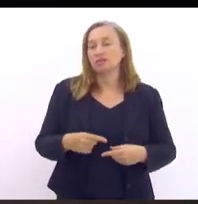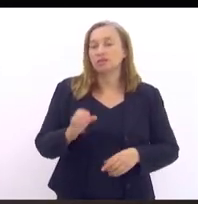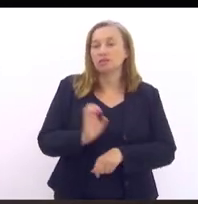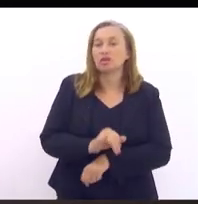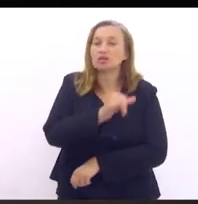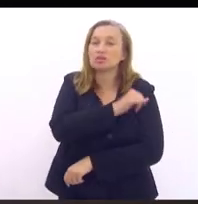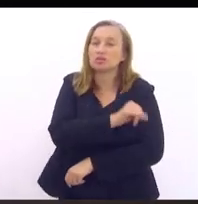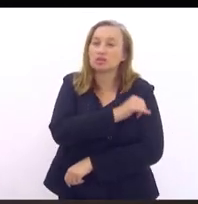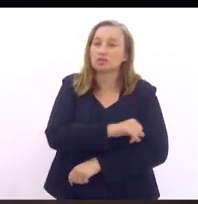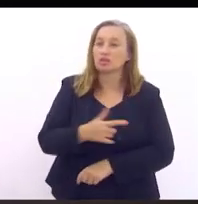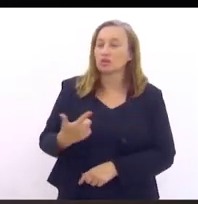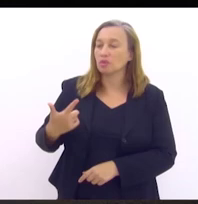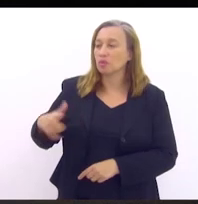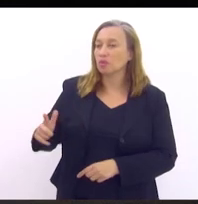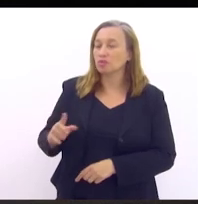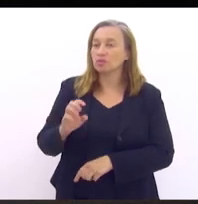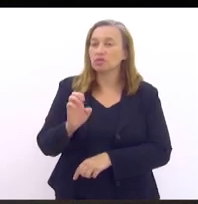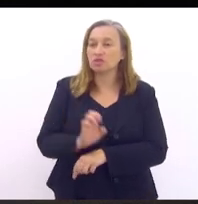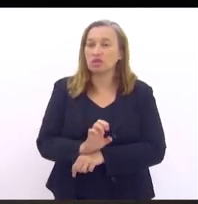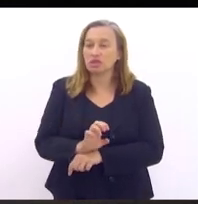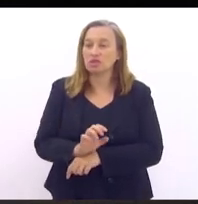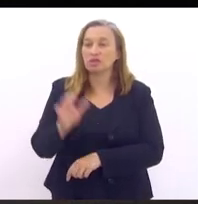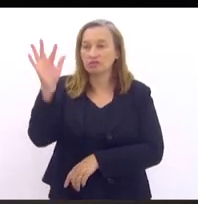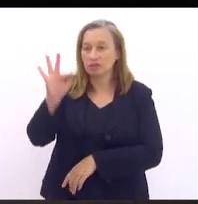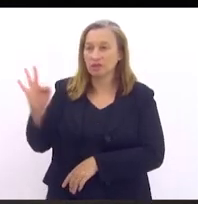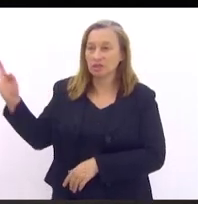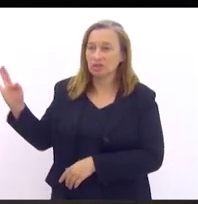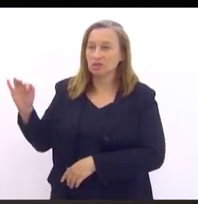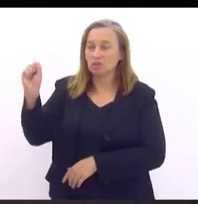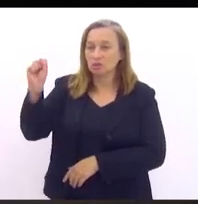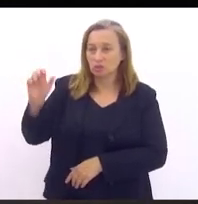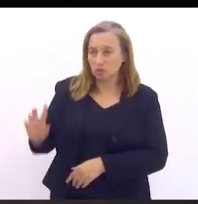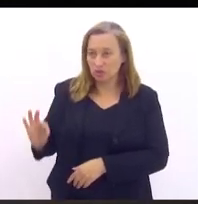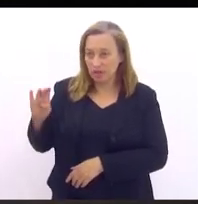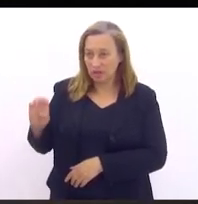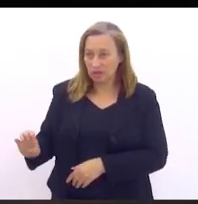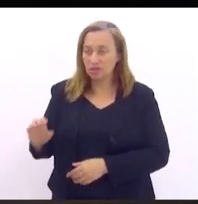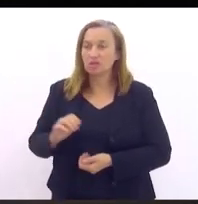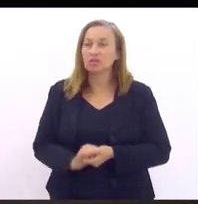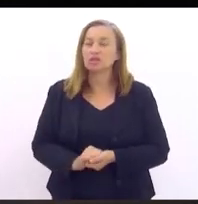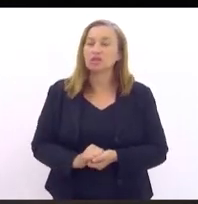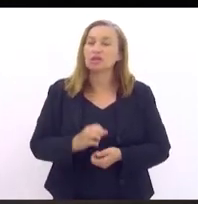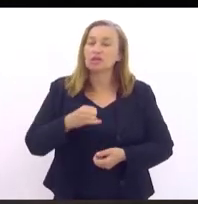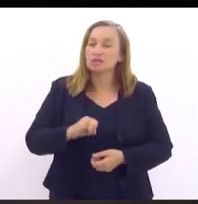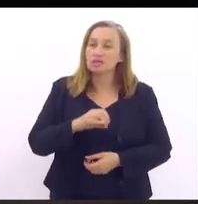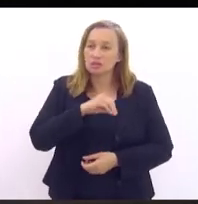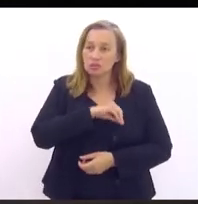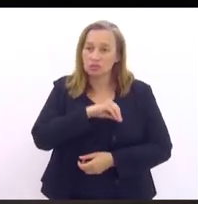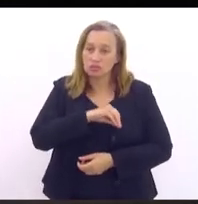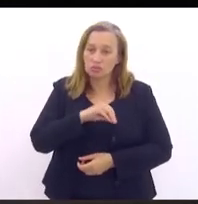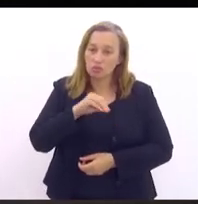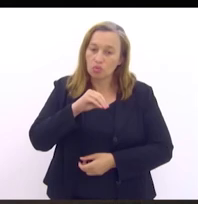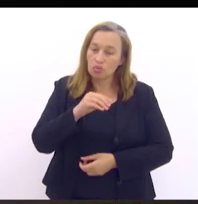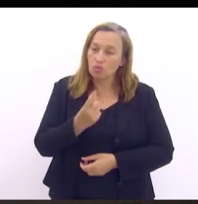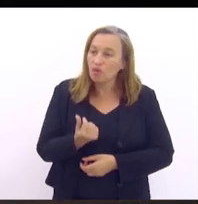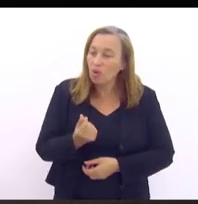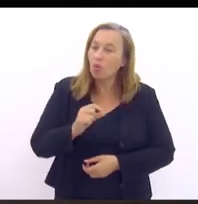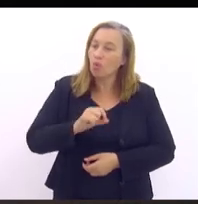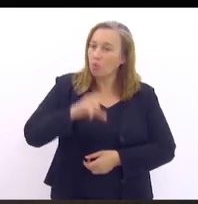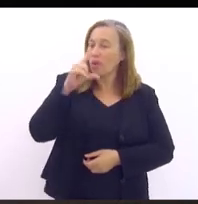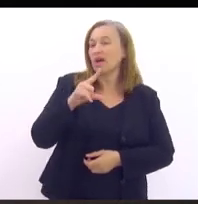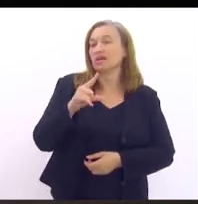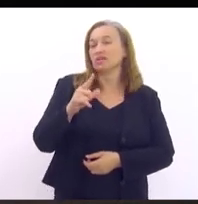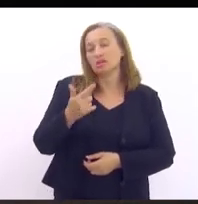outros estados da Federação da Região Sudeste. Se subirmos a alíquota dos outros estados,